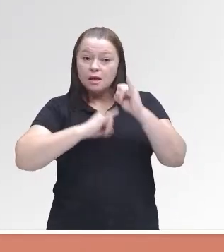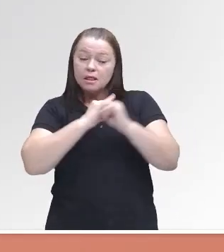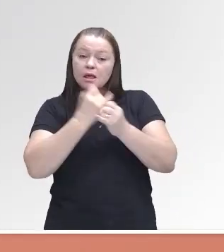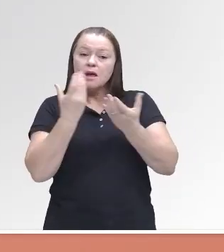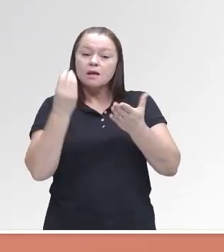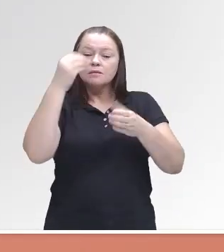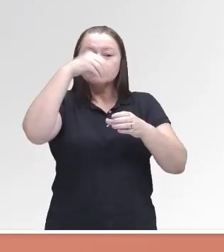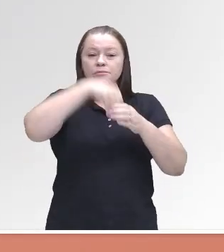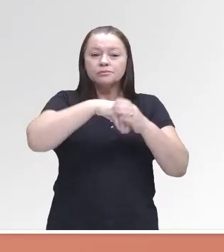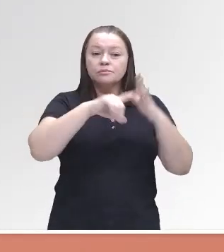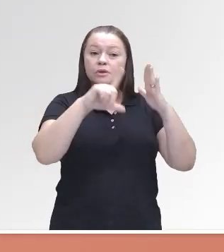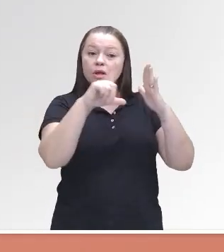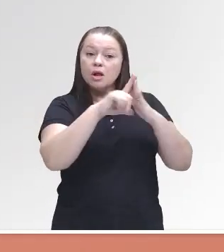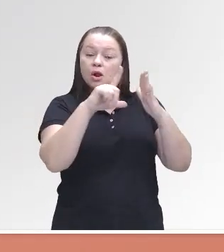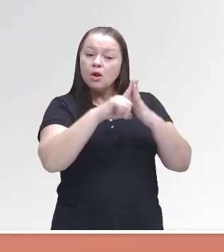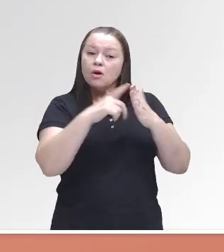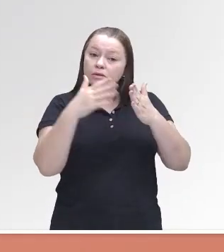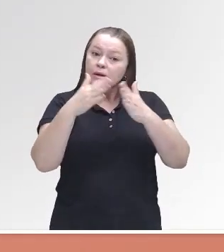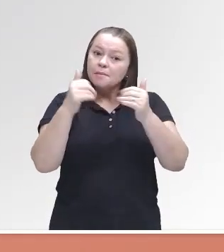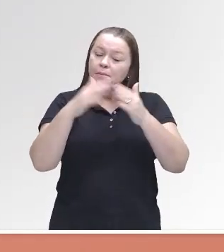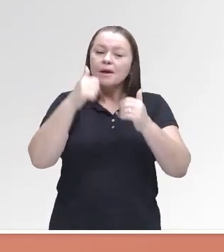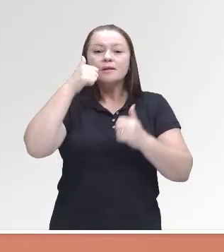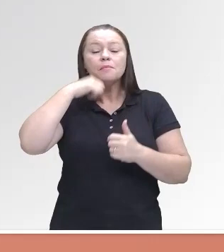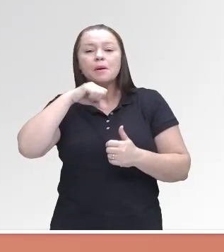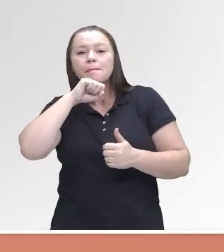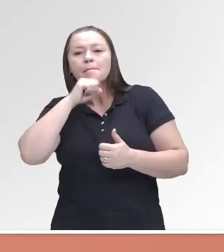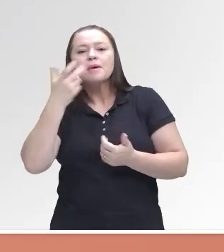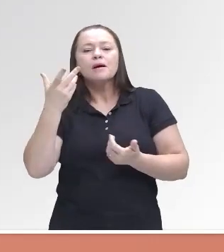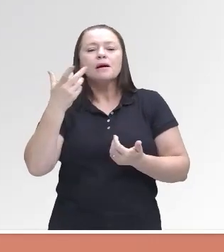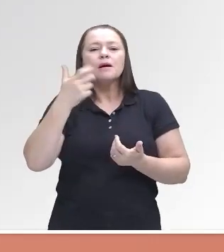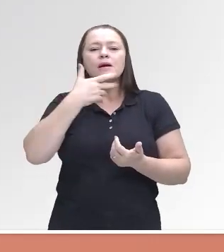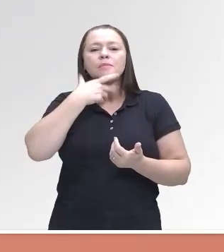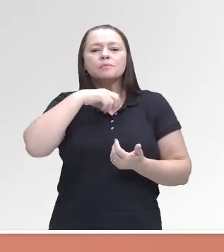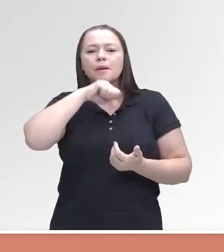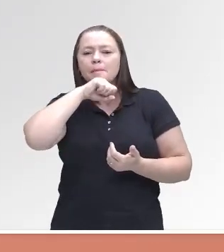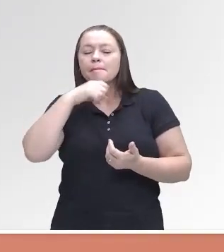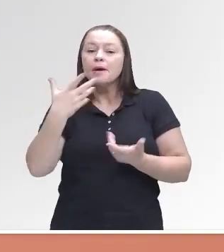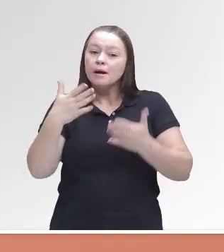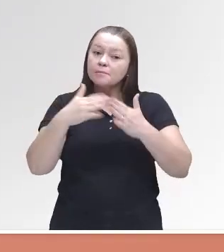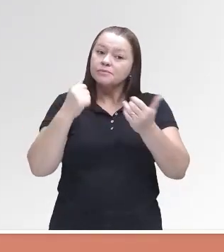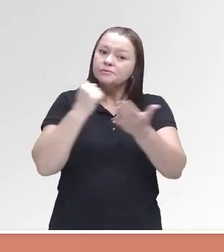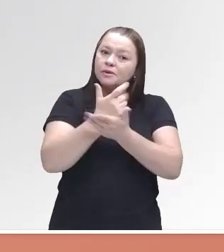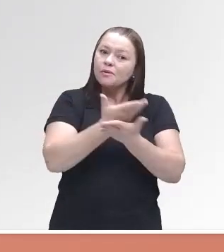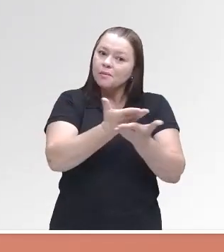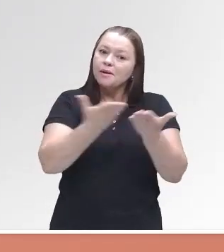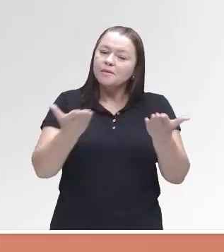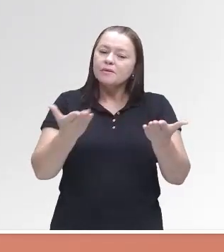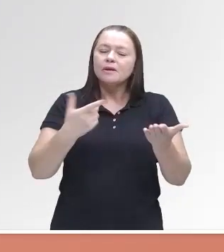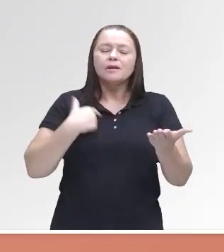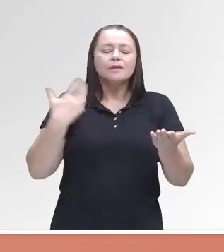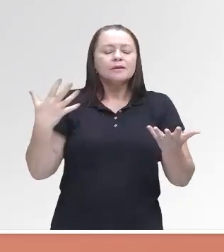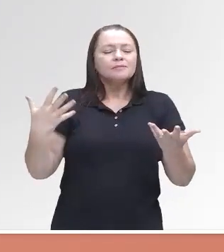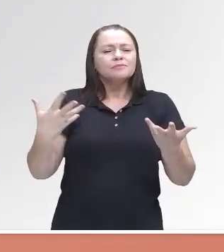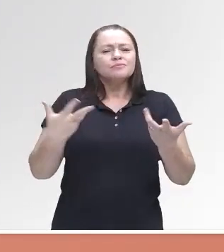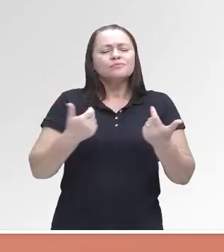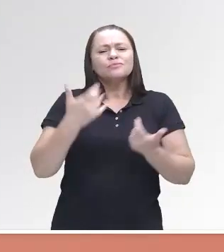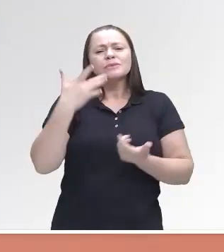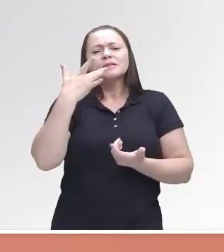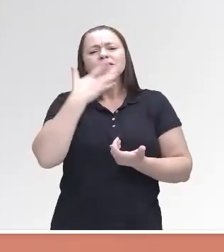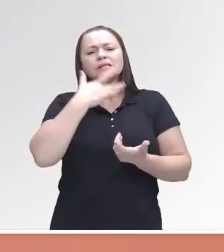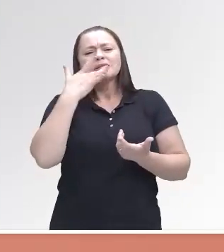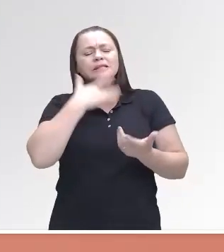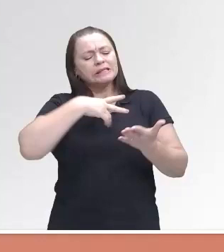livrarias. Peça para a mamãe, para o padrinho, para a madrinha, para alguém comprar aí para vocês. E aí se deleitem na